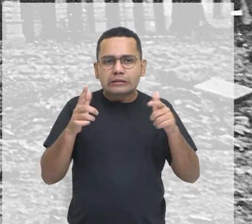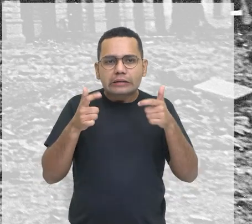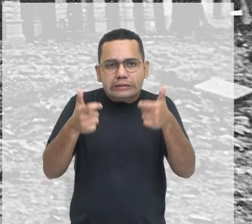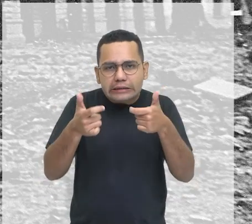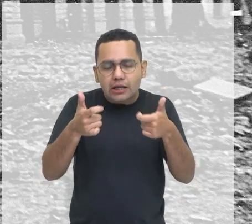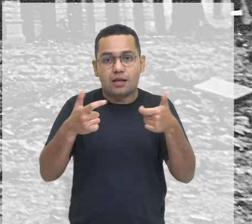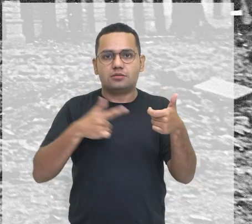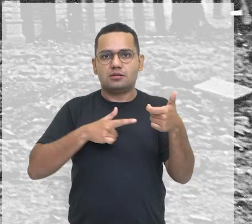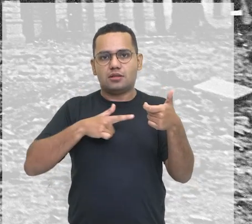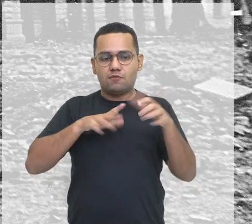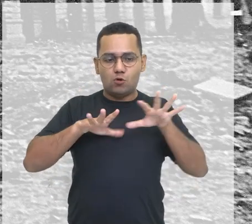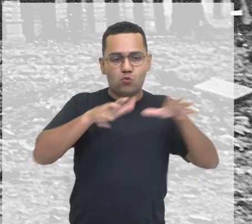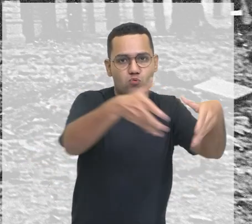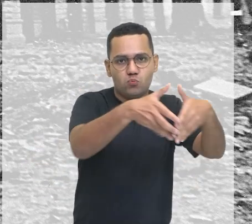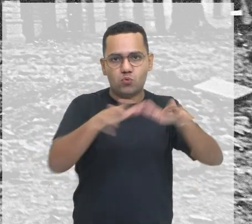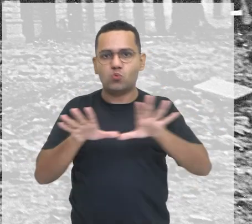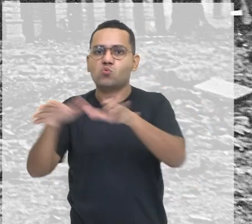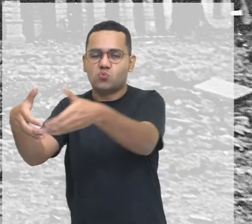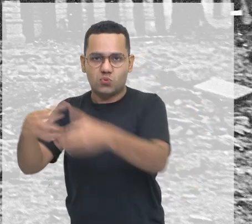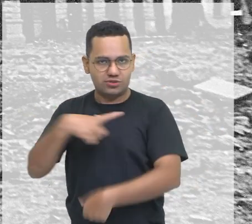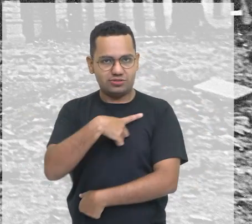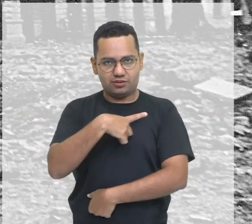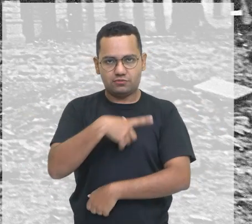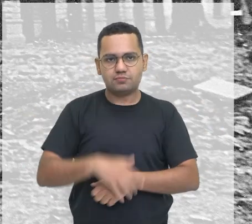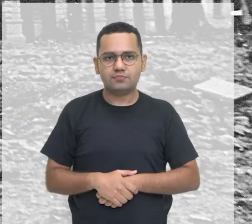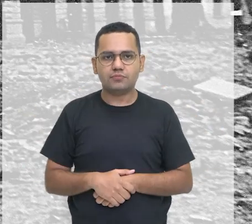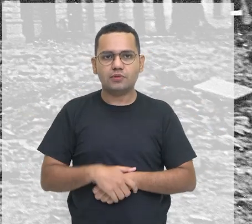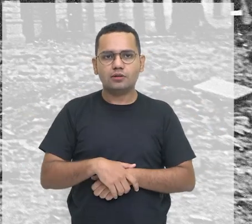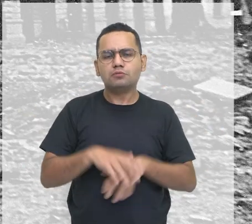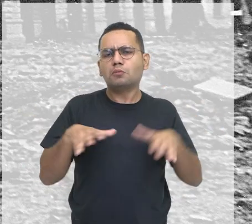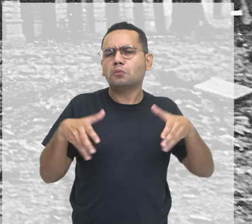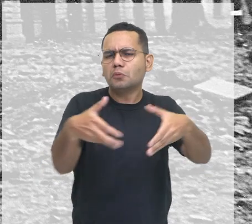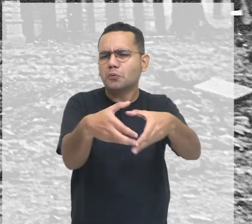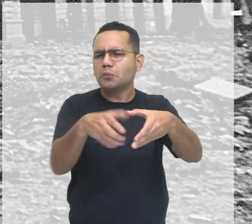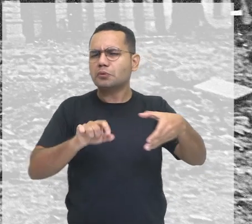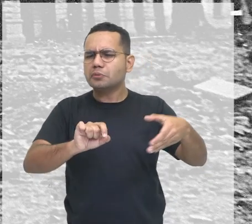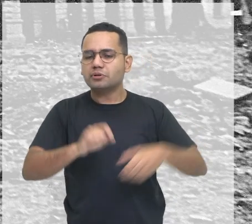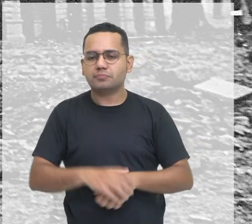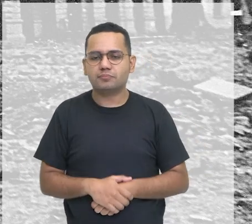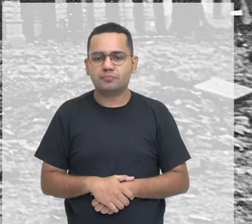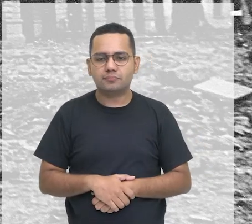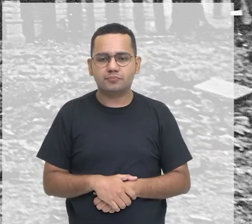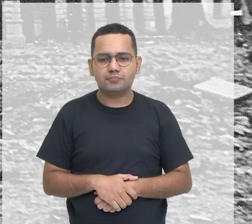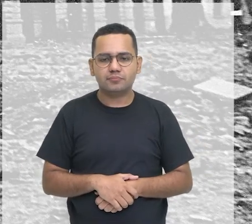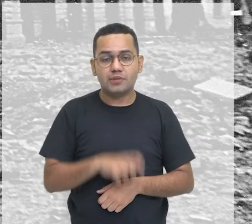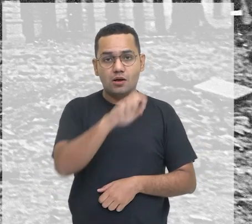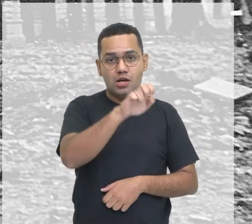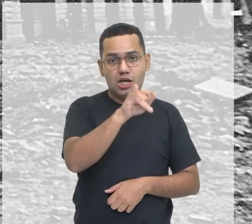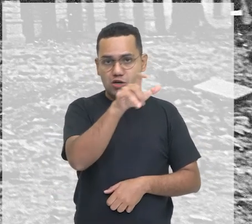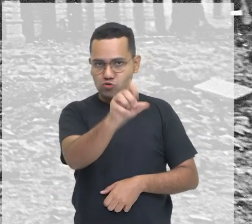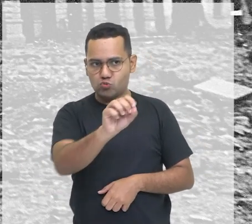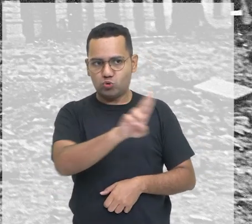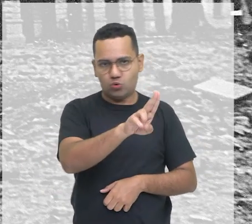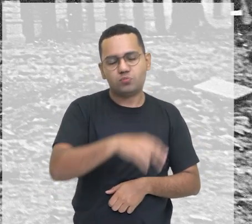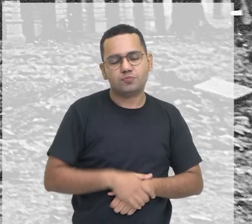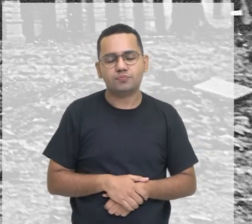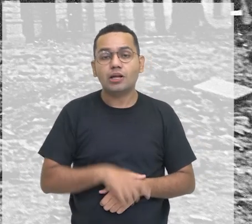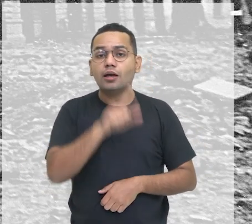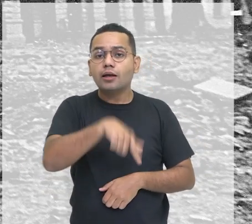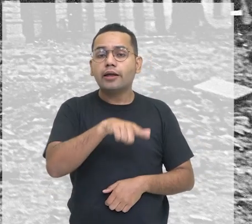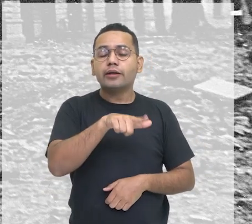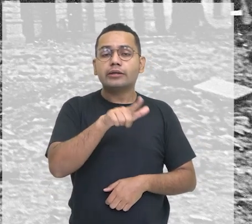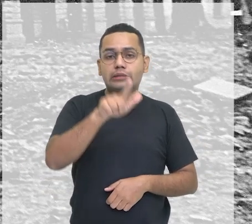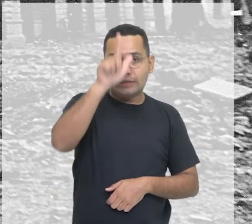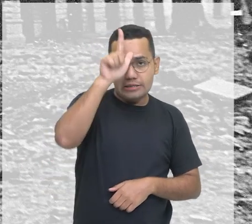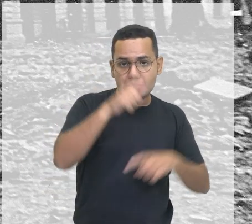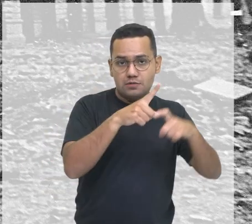de alianças militares. De um lado, o eixo, formado por Alemanha nazista, Itália fascista